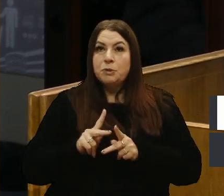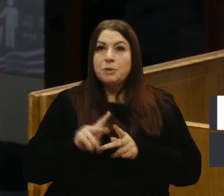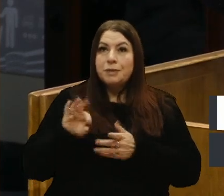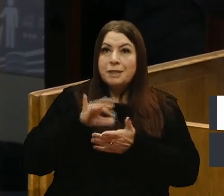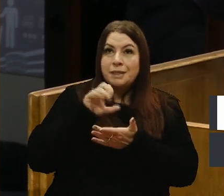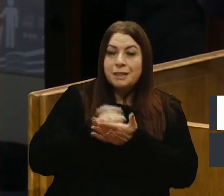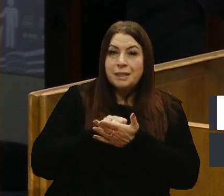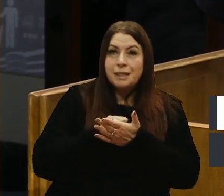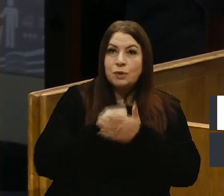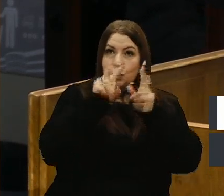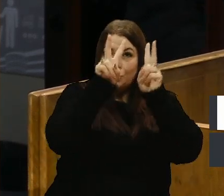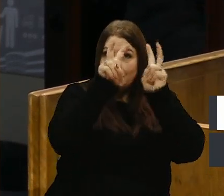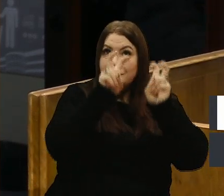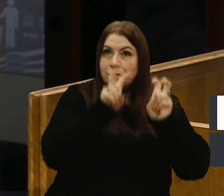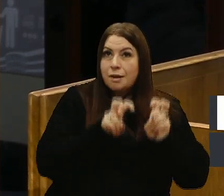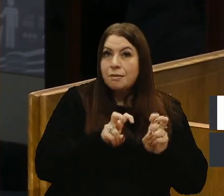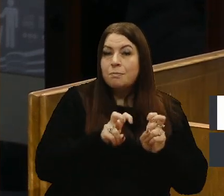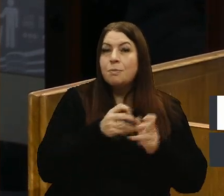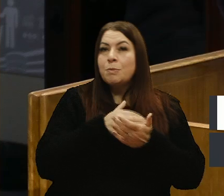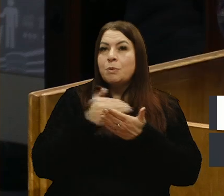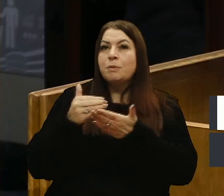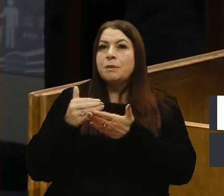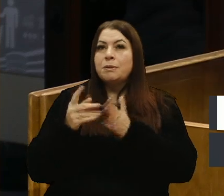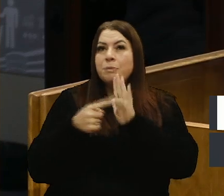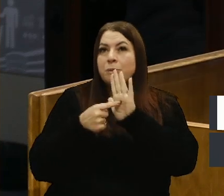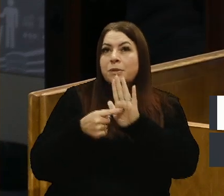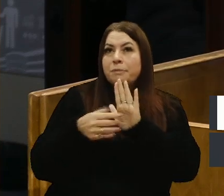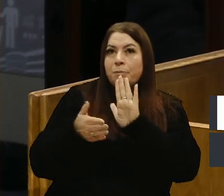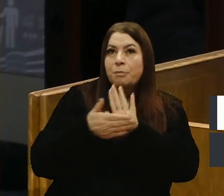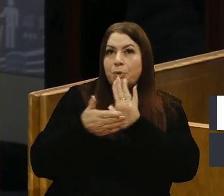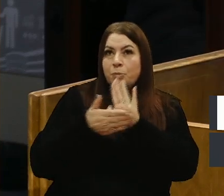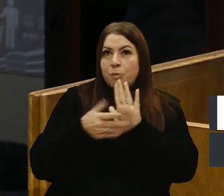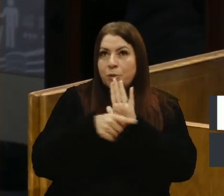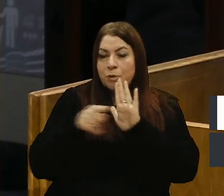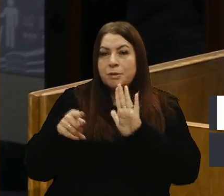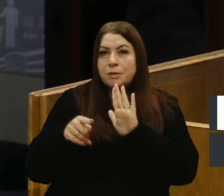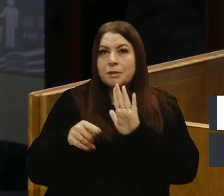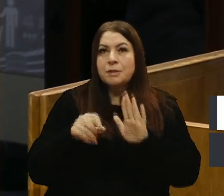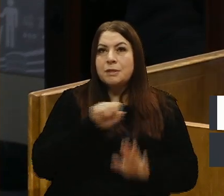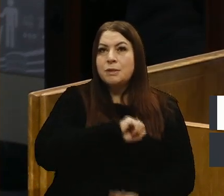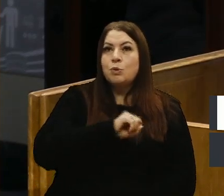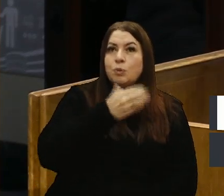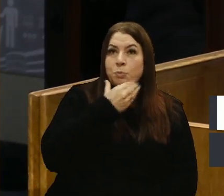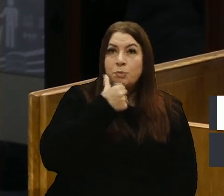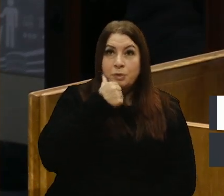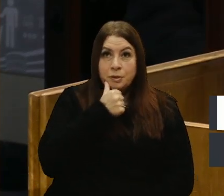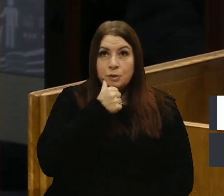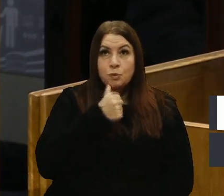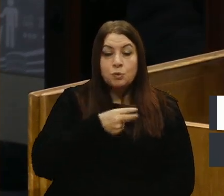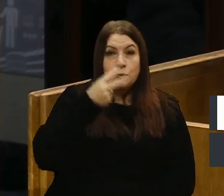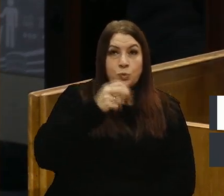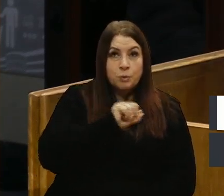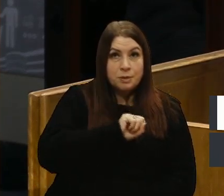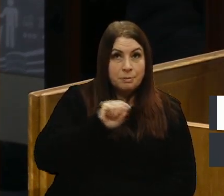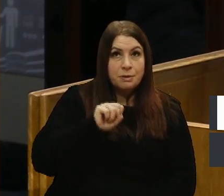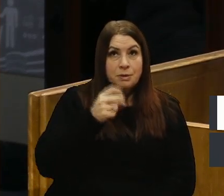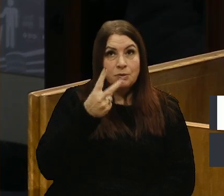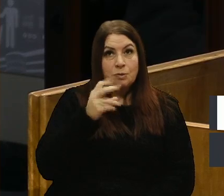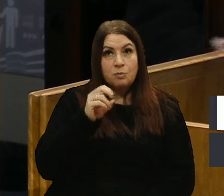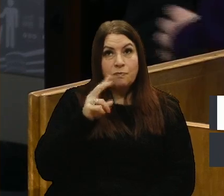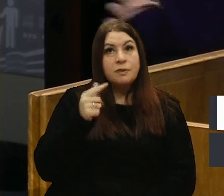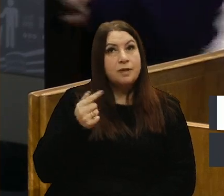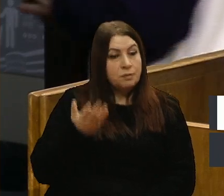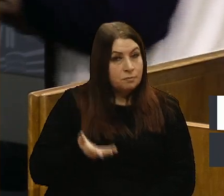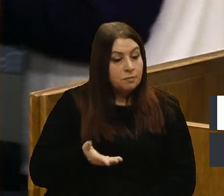inscrever nos temas para começar a apresentar propostas. E, senhores e senhoras, no segundo semestre de 2027,